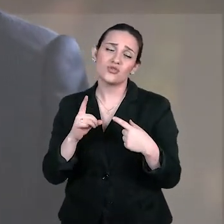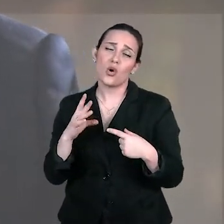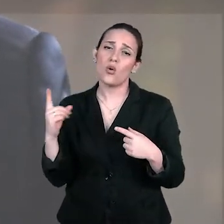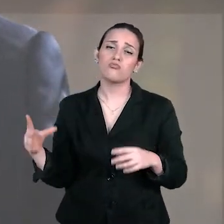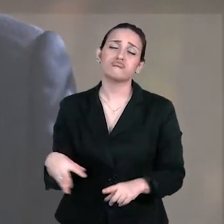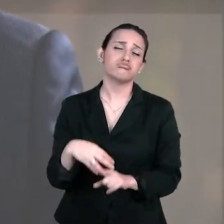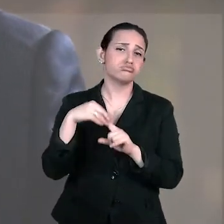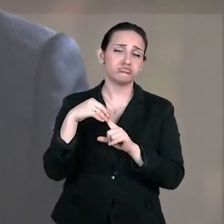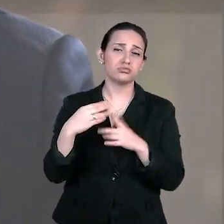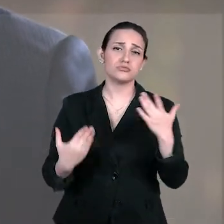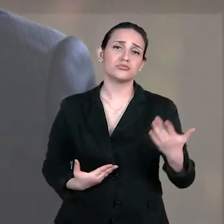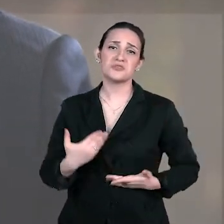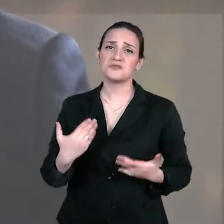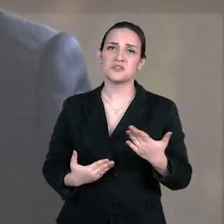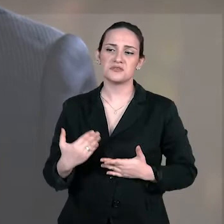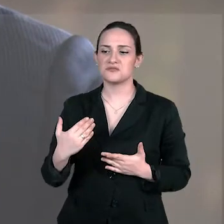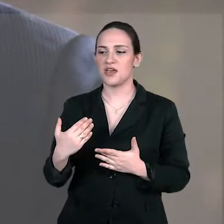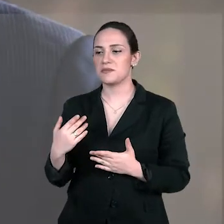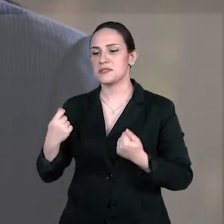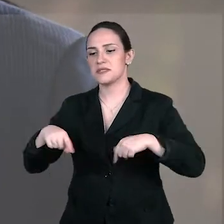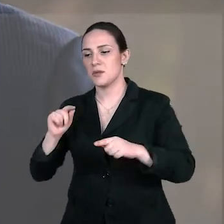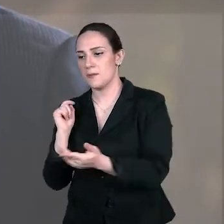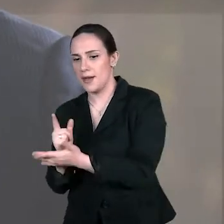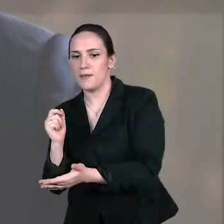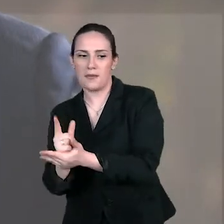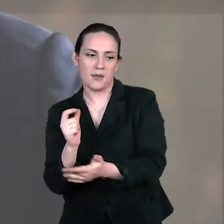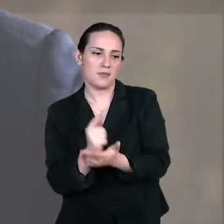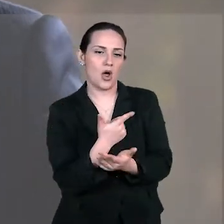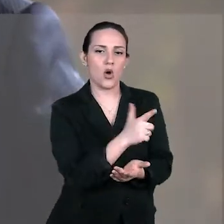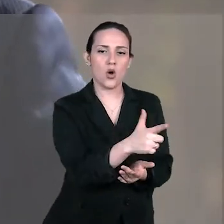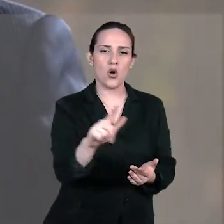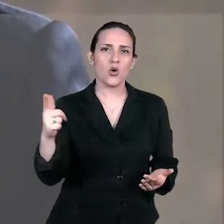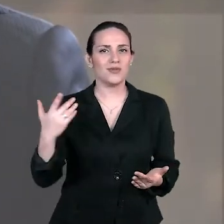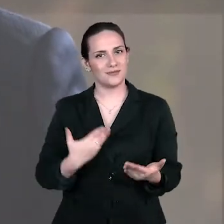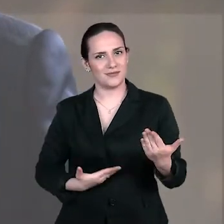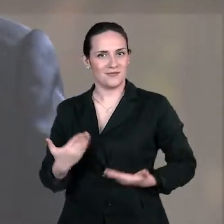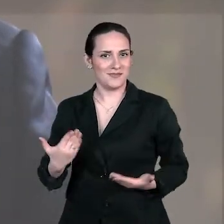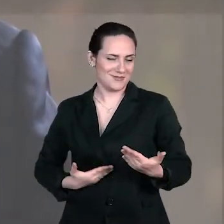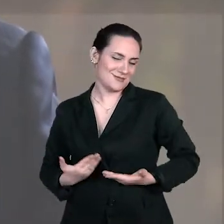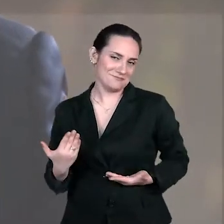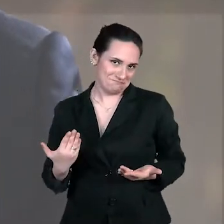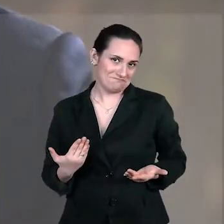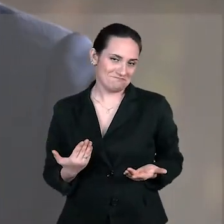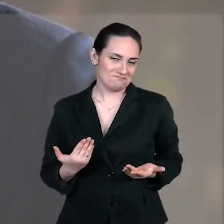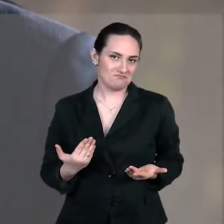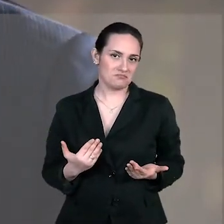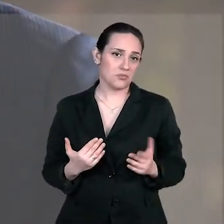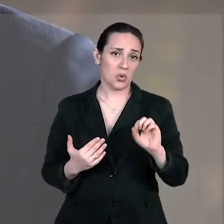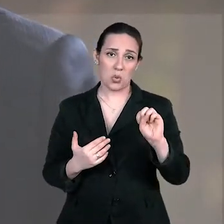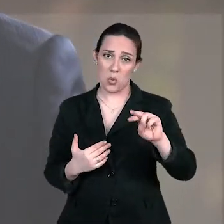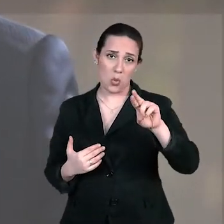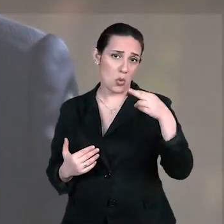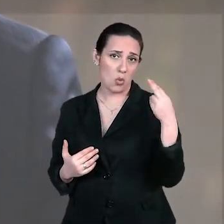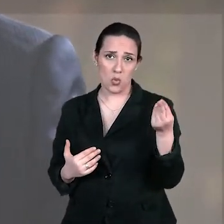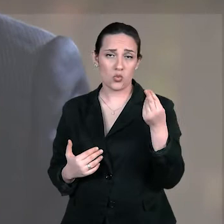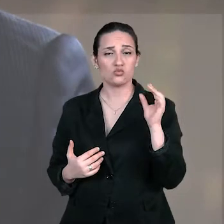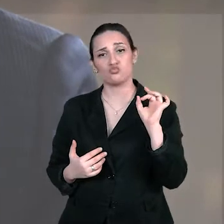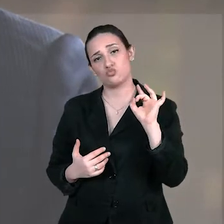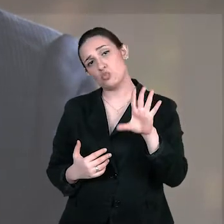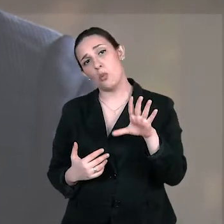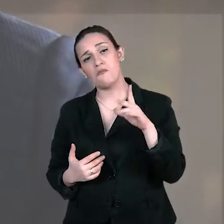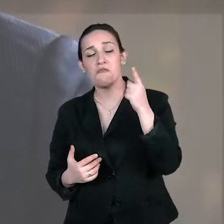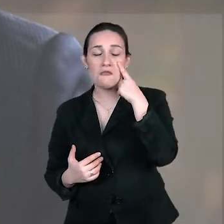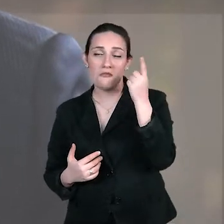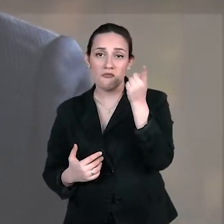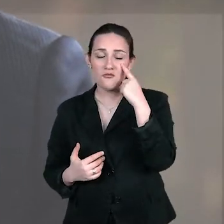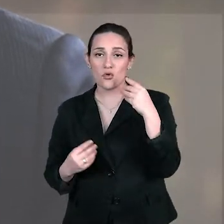chegar nas prateleiras desses bens e serviços que estão sendo praticados no mercado. Mas, em tese, ou as empresas podem optar por só melhorar as margens de lucro.